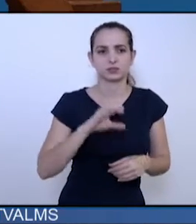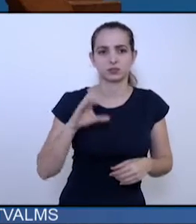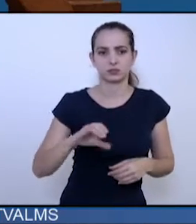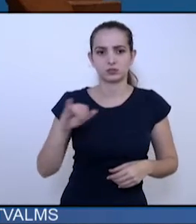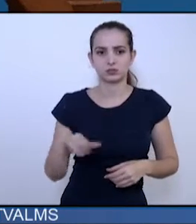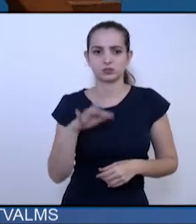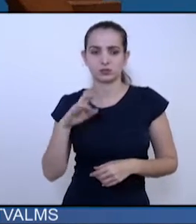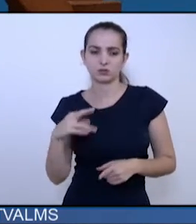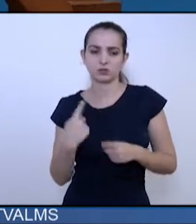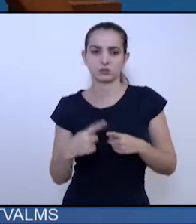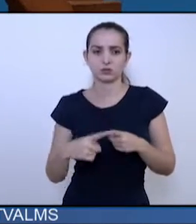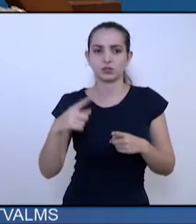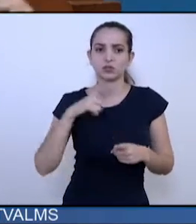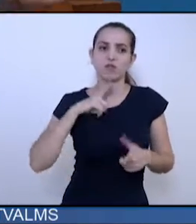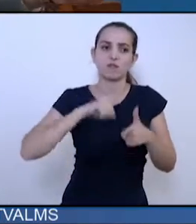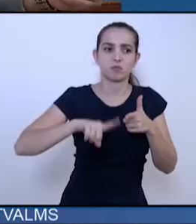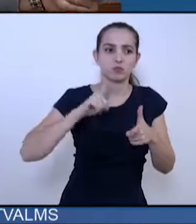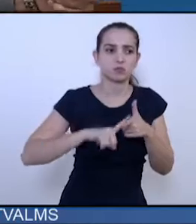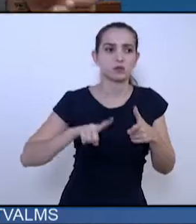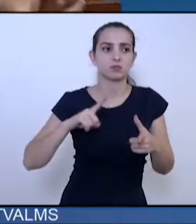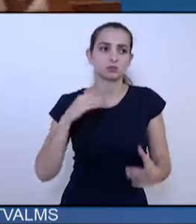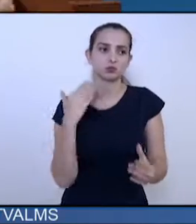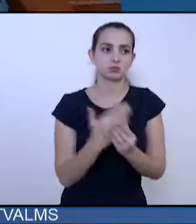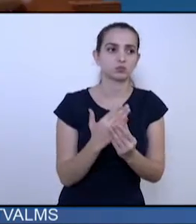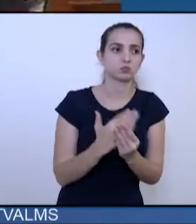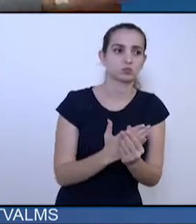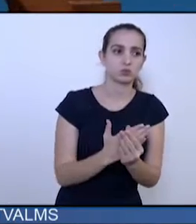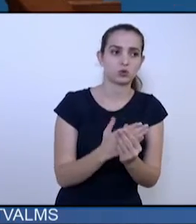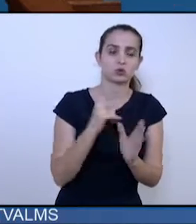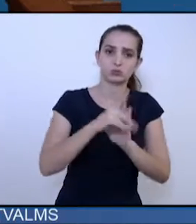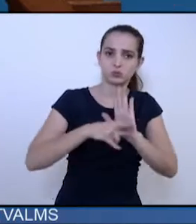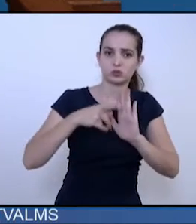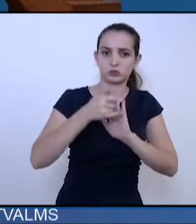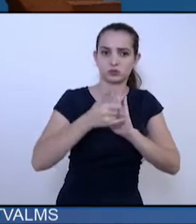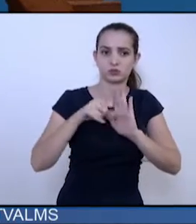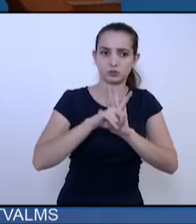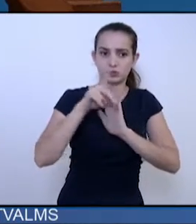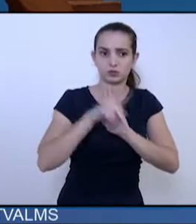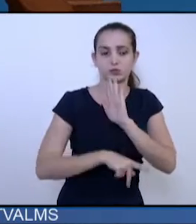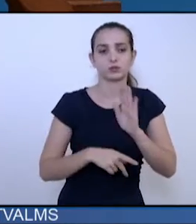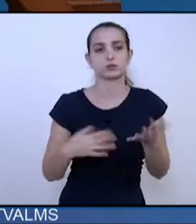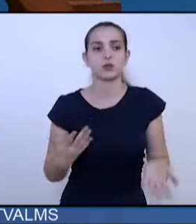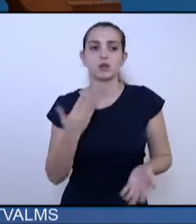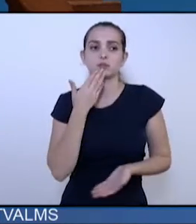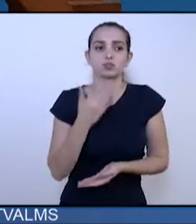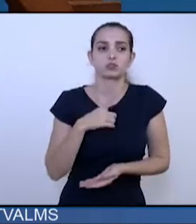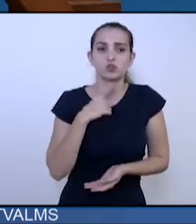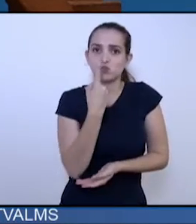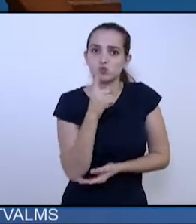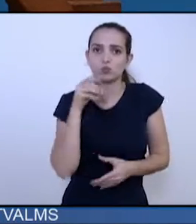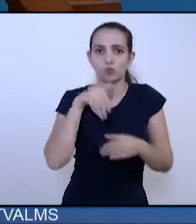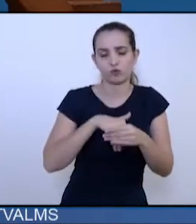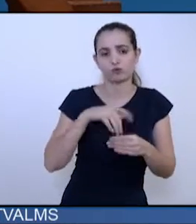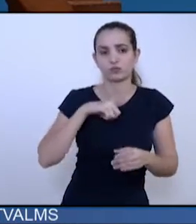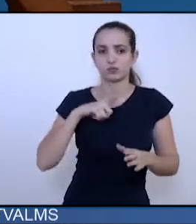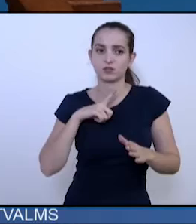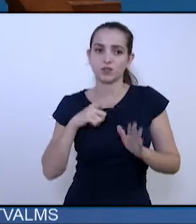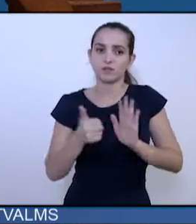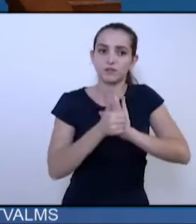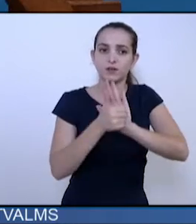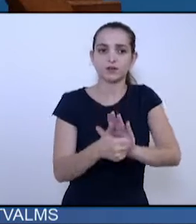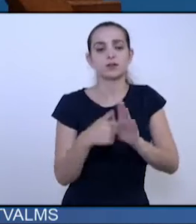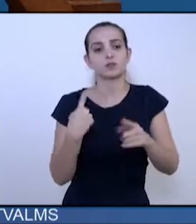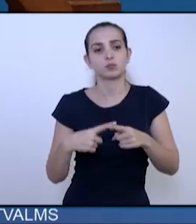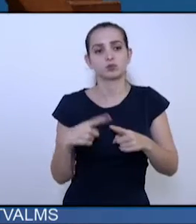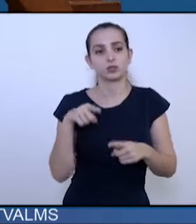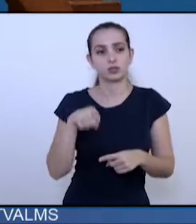a tramitação de um projeto. E aí começa a reivindicar que você tem ao menos um voto que seja favorável para que o